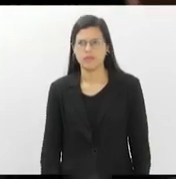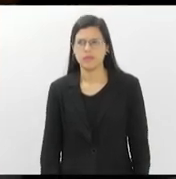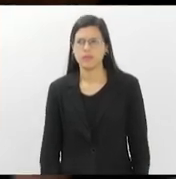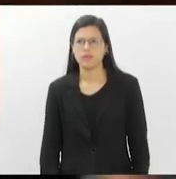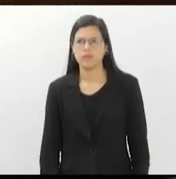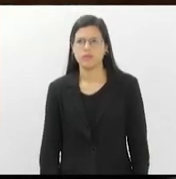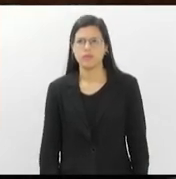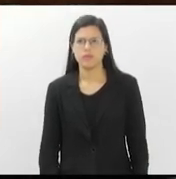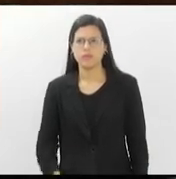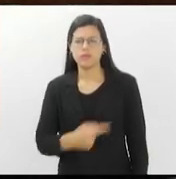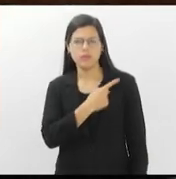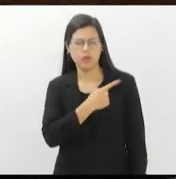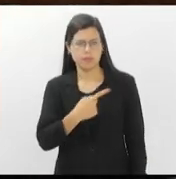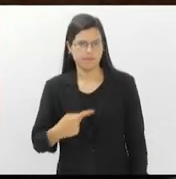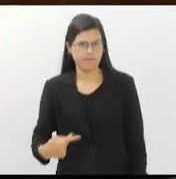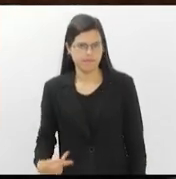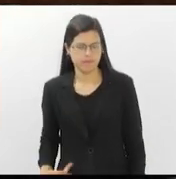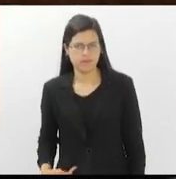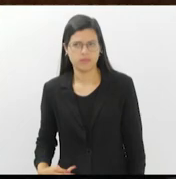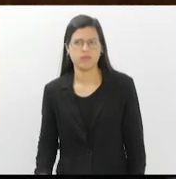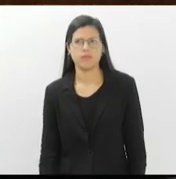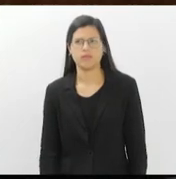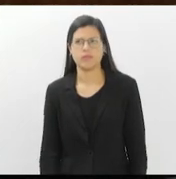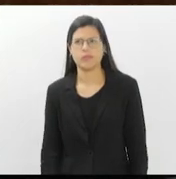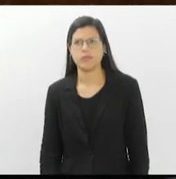Senhora presidente,